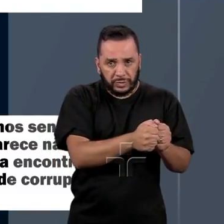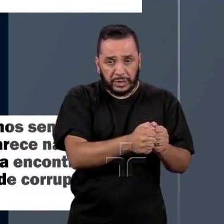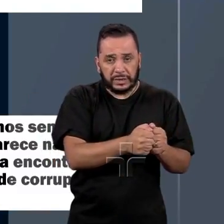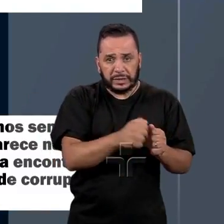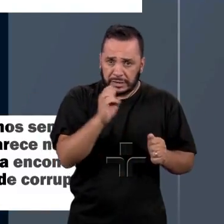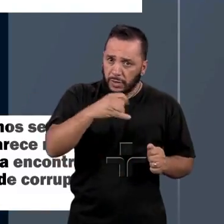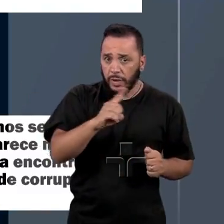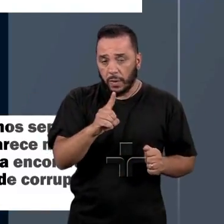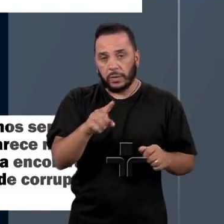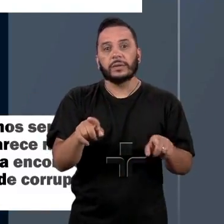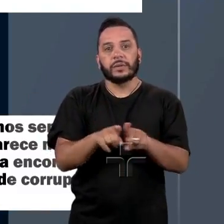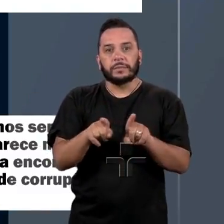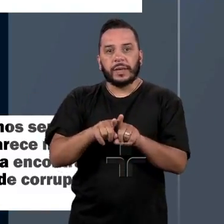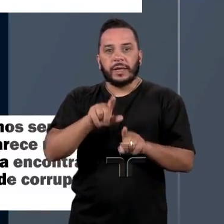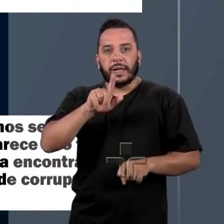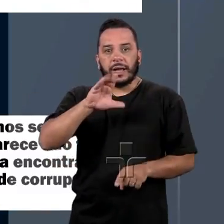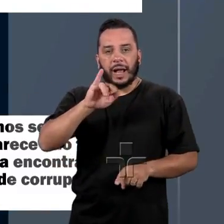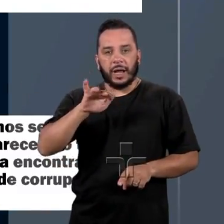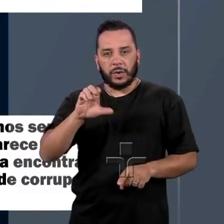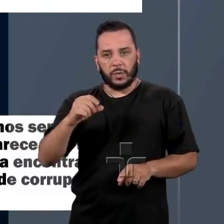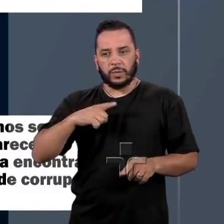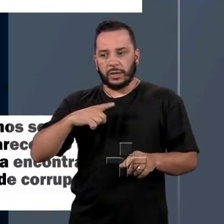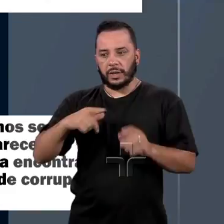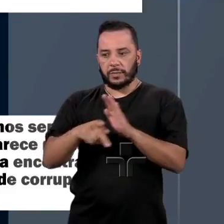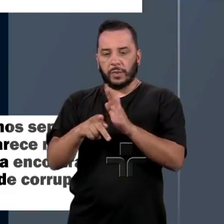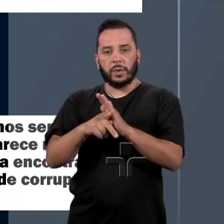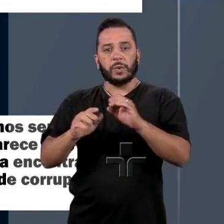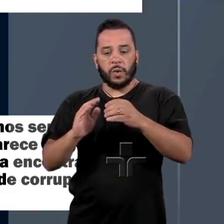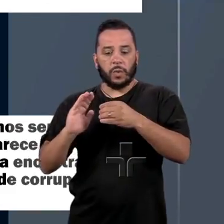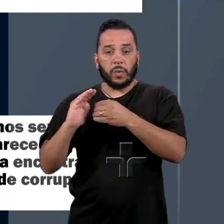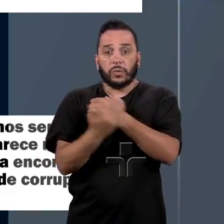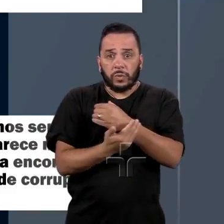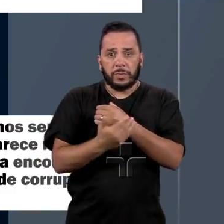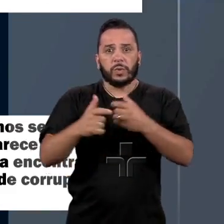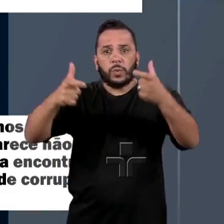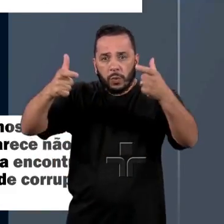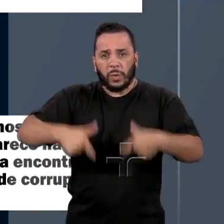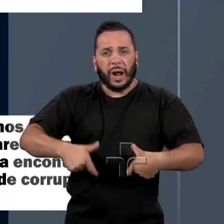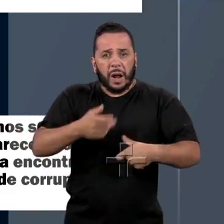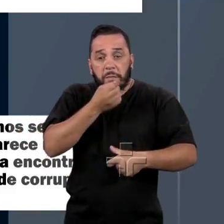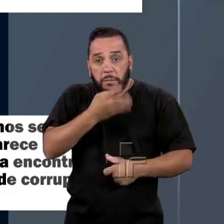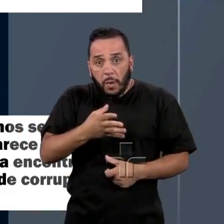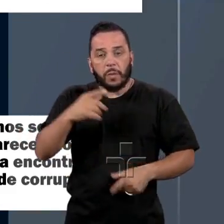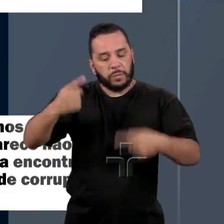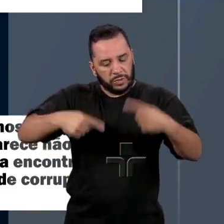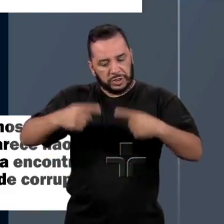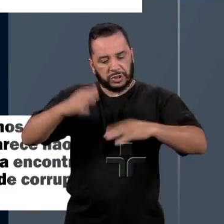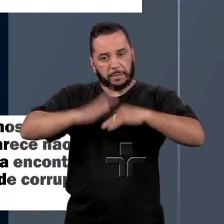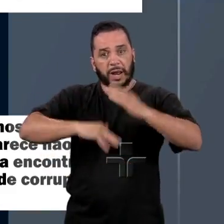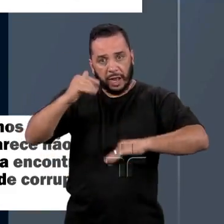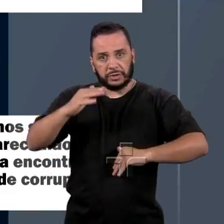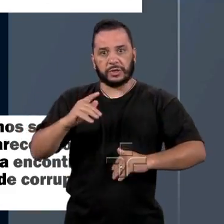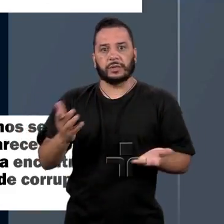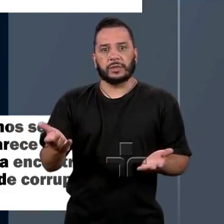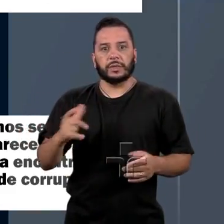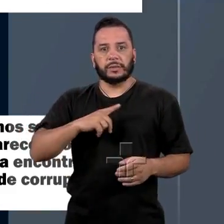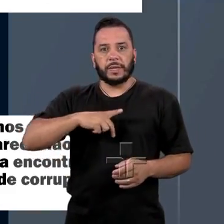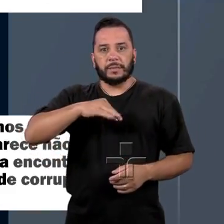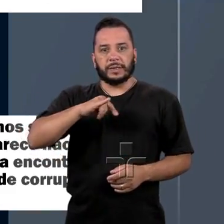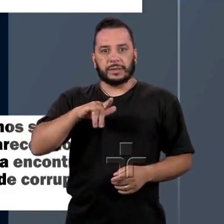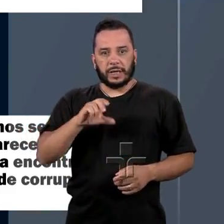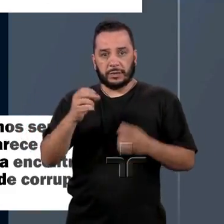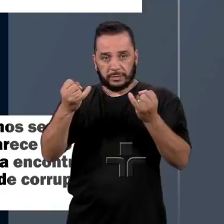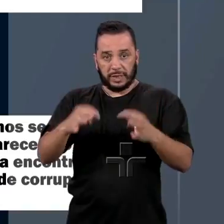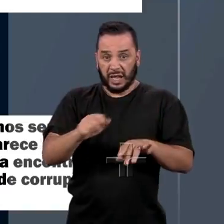é um excelente local para exercer a política na prática. E o Marcelo Brown diz: a Lava Jato